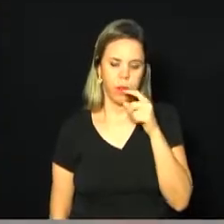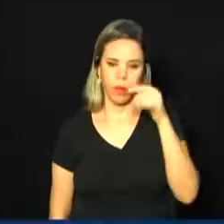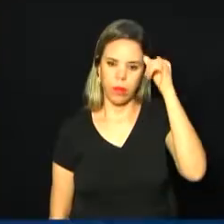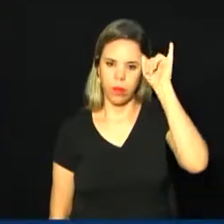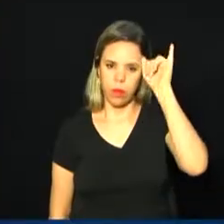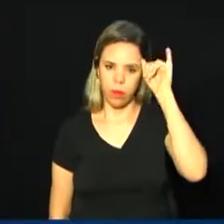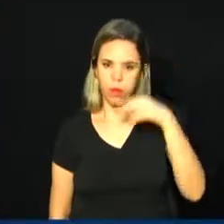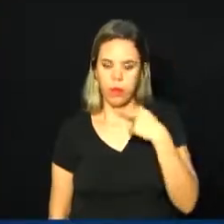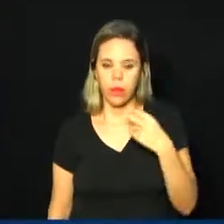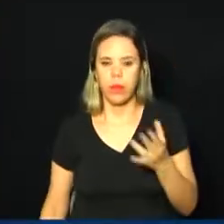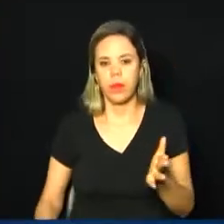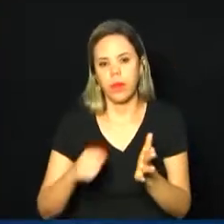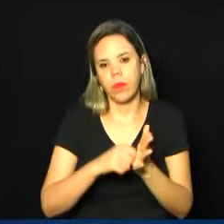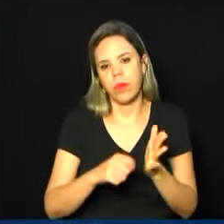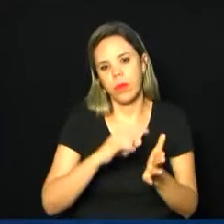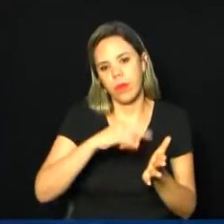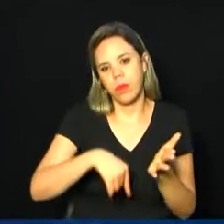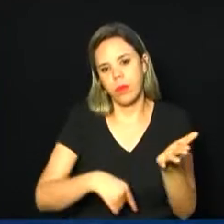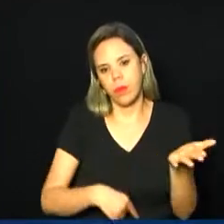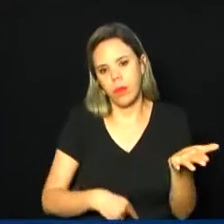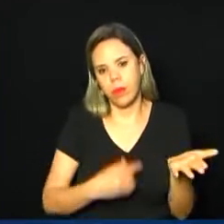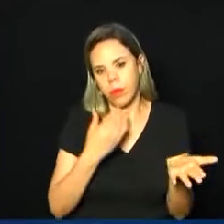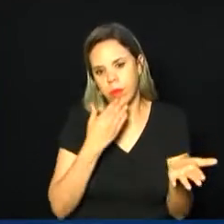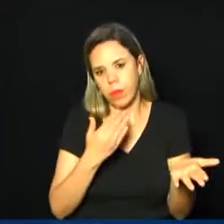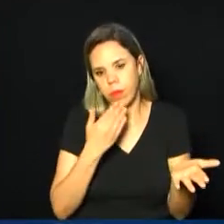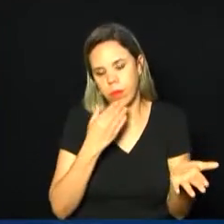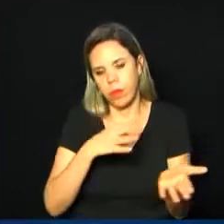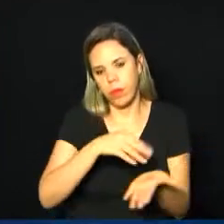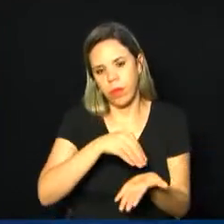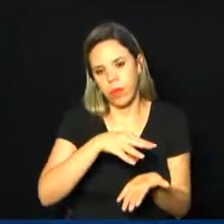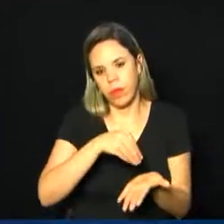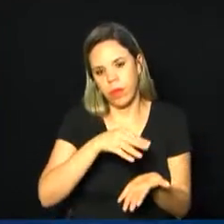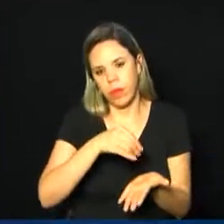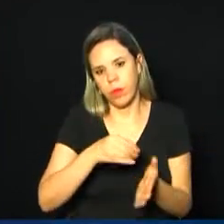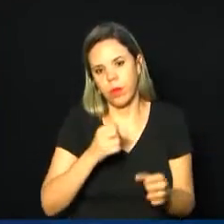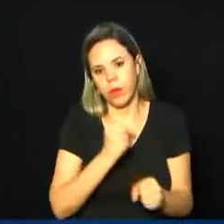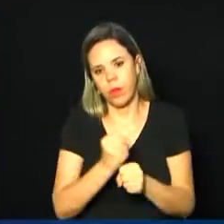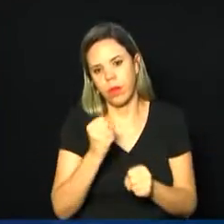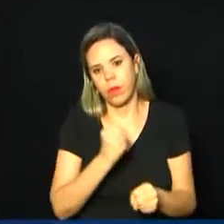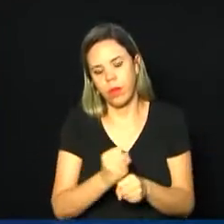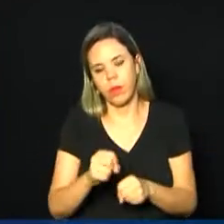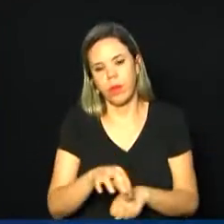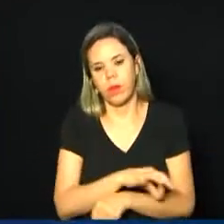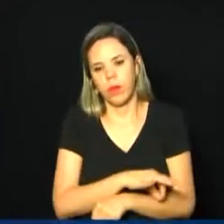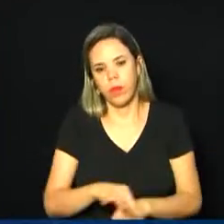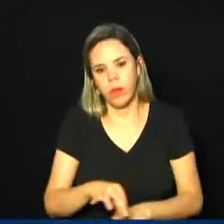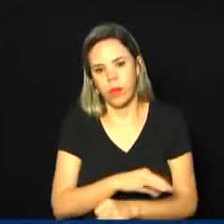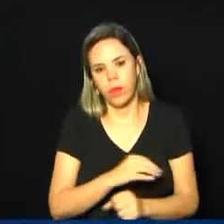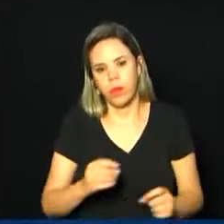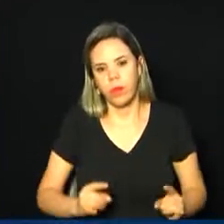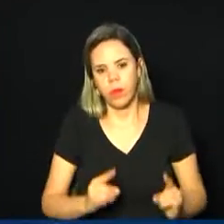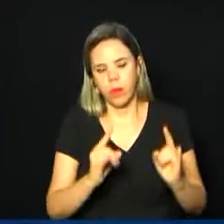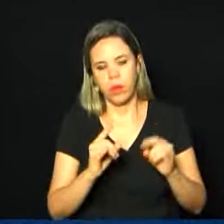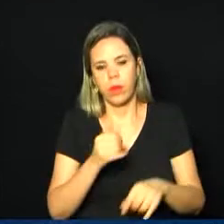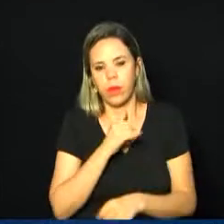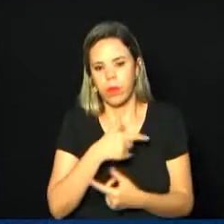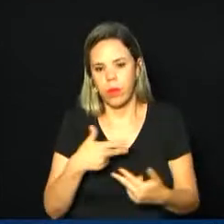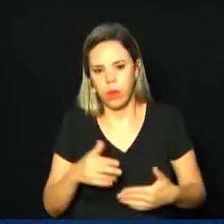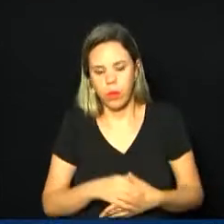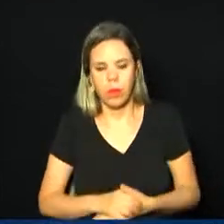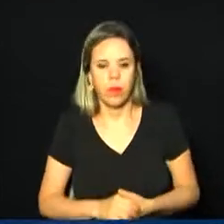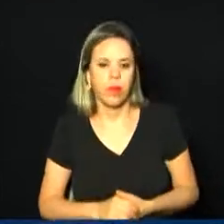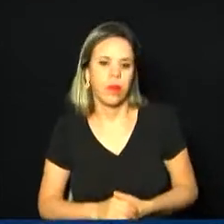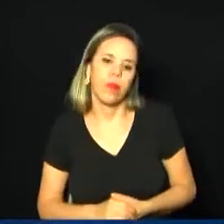Paulo Búfalo assinam o documento que solicita cópias das plantas de construção das instalações elétricas